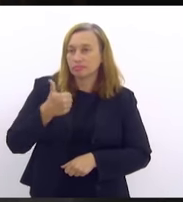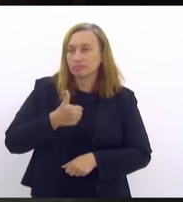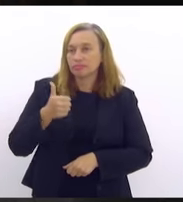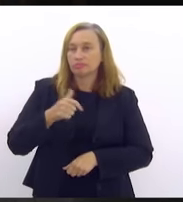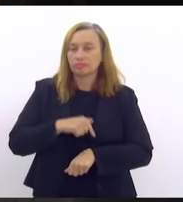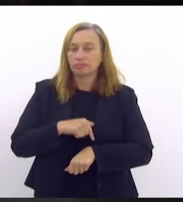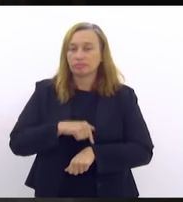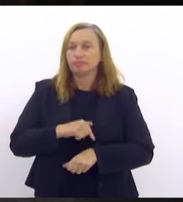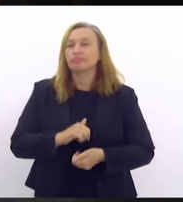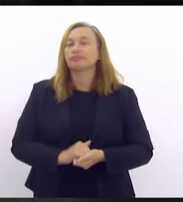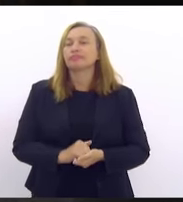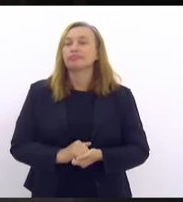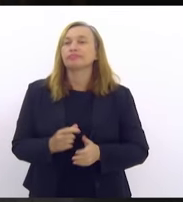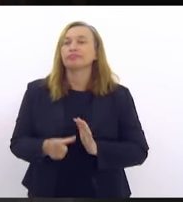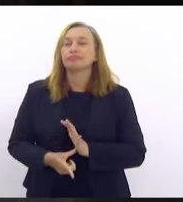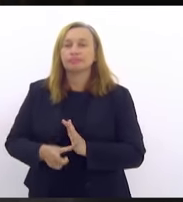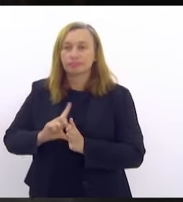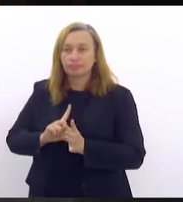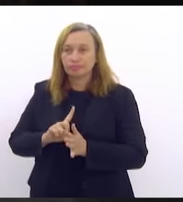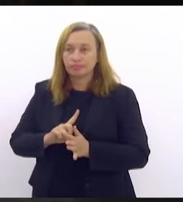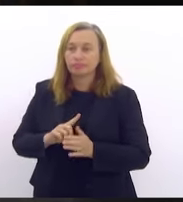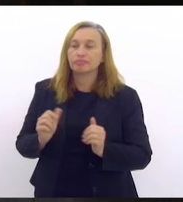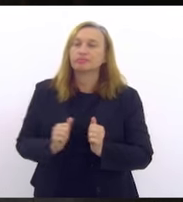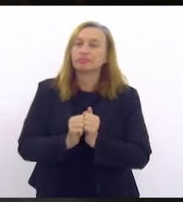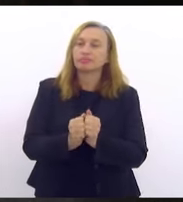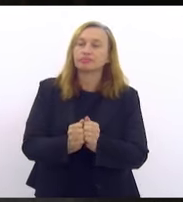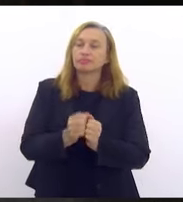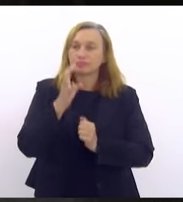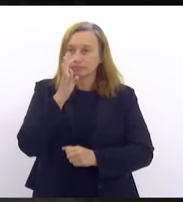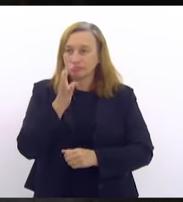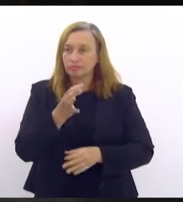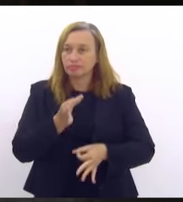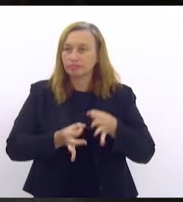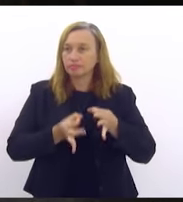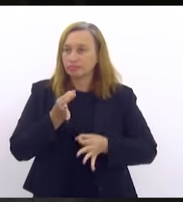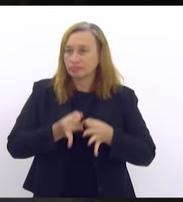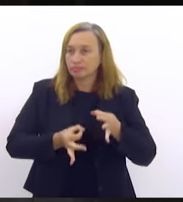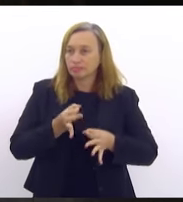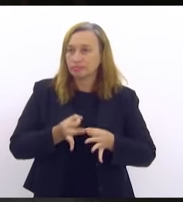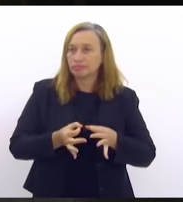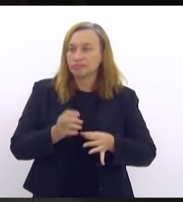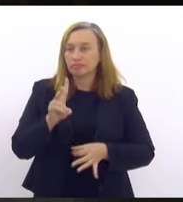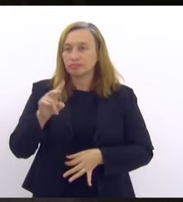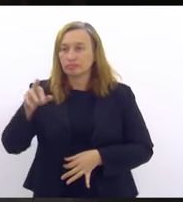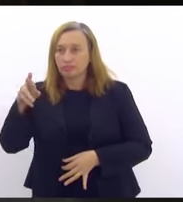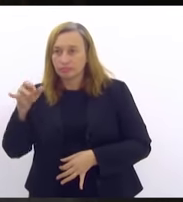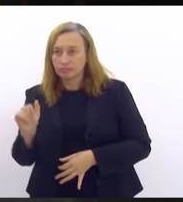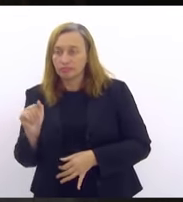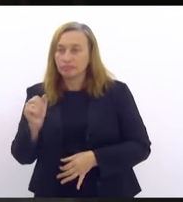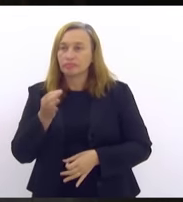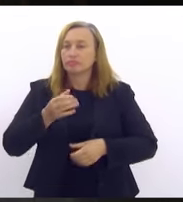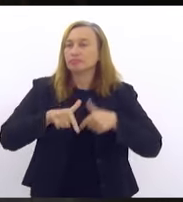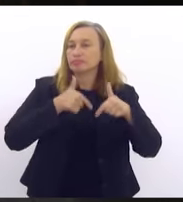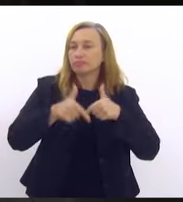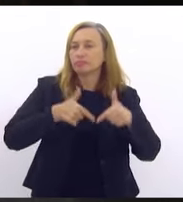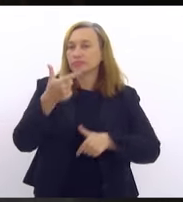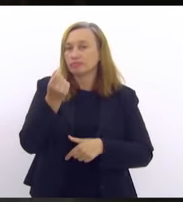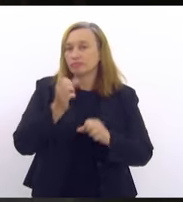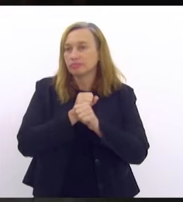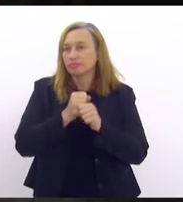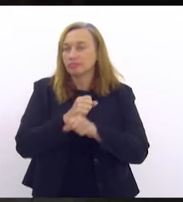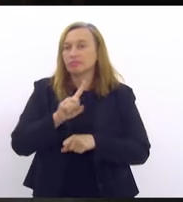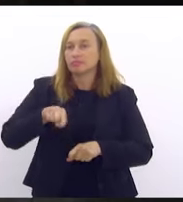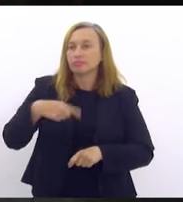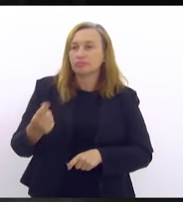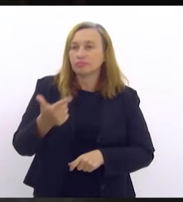exerceu antes em junta de conciliação ento um pouco mais tarde nas varas do trabalho por 20 anos e depois de